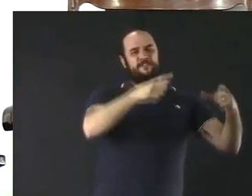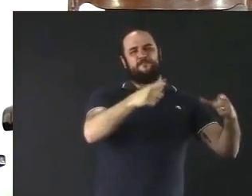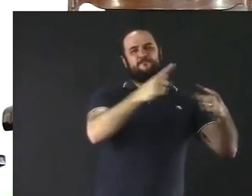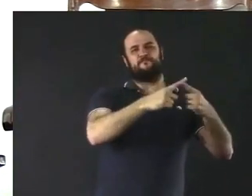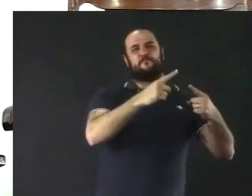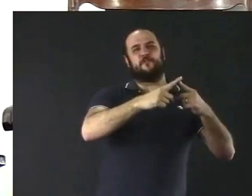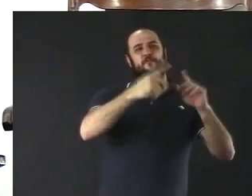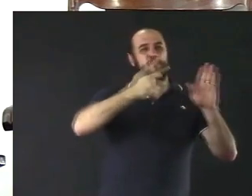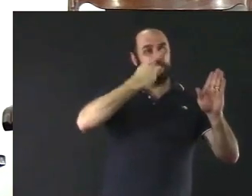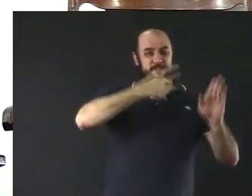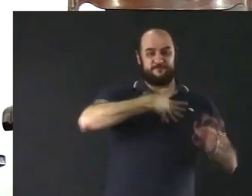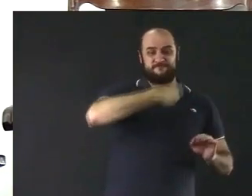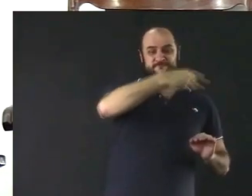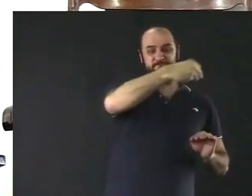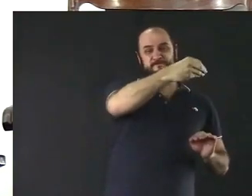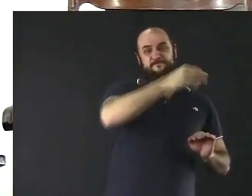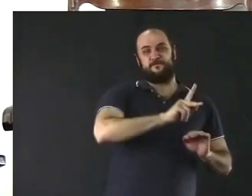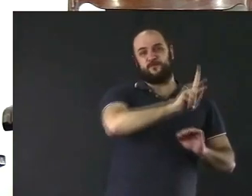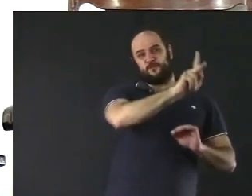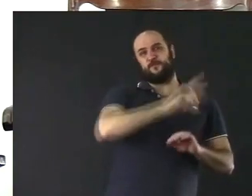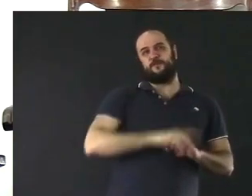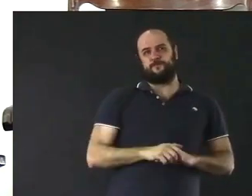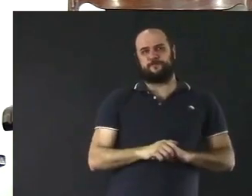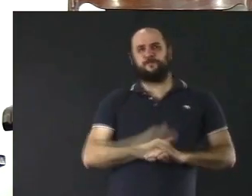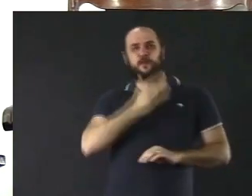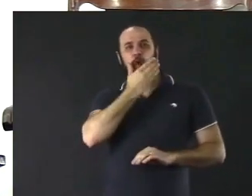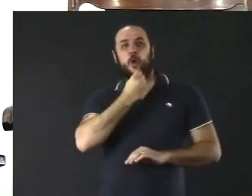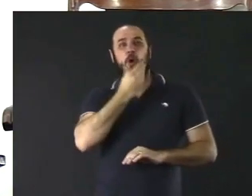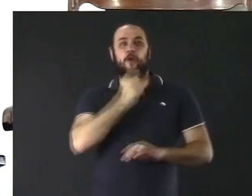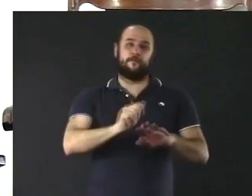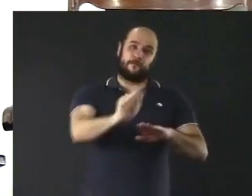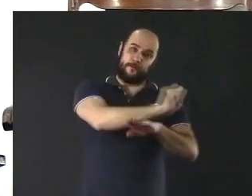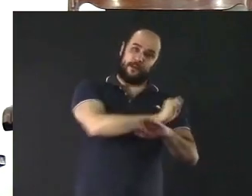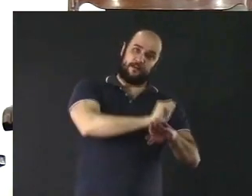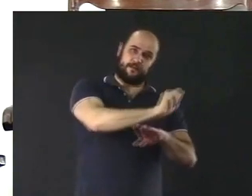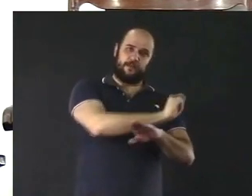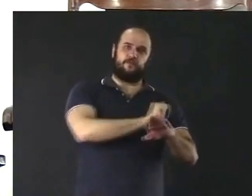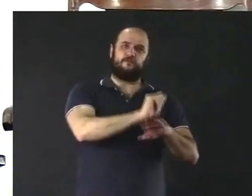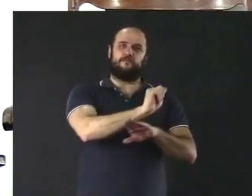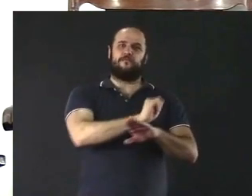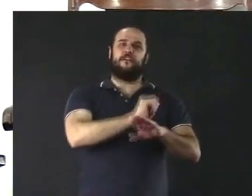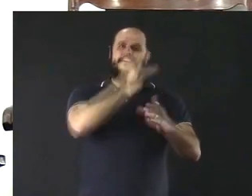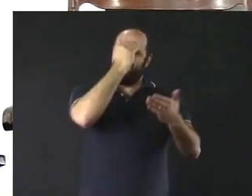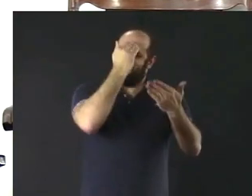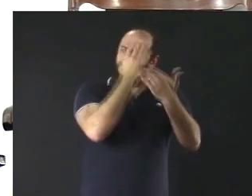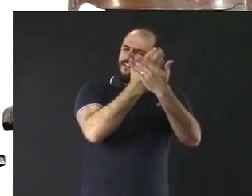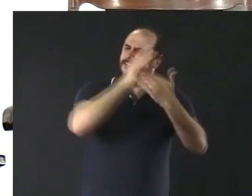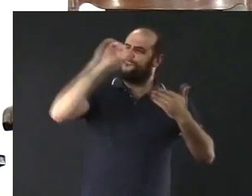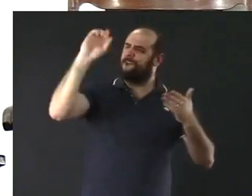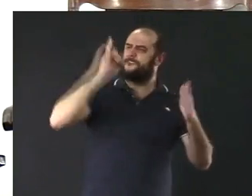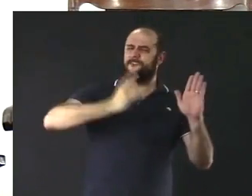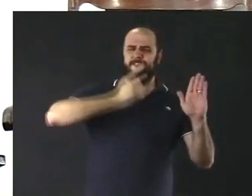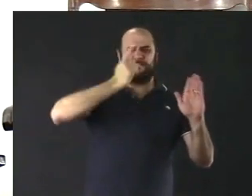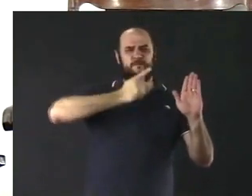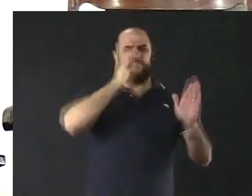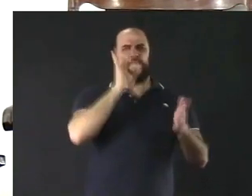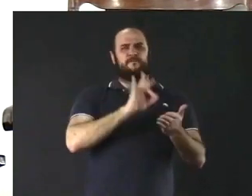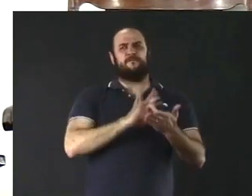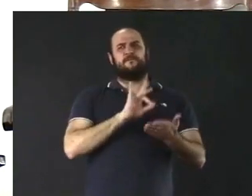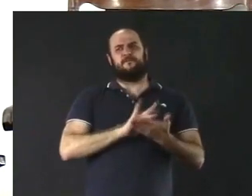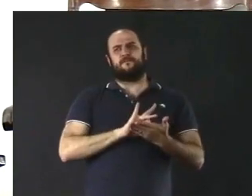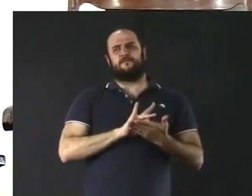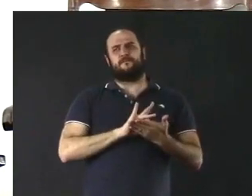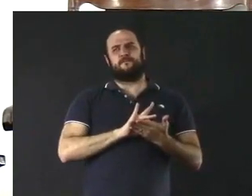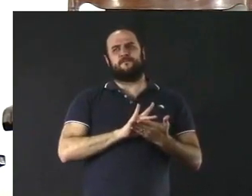para a sua descendência. E Abraão, então, foi esse que confiou na promessa de Deus,